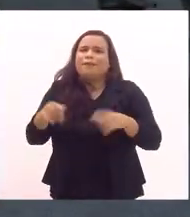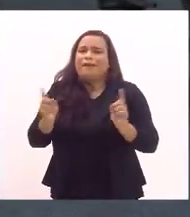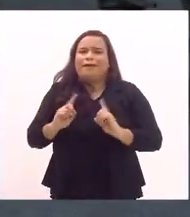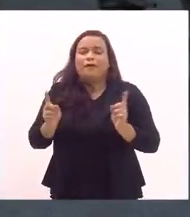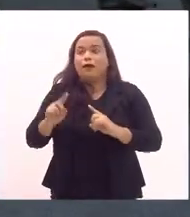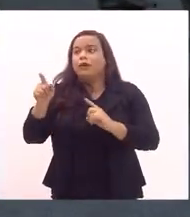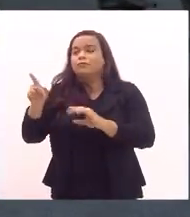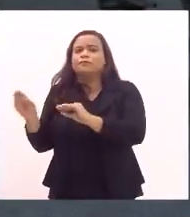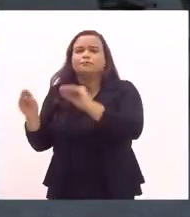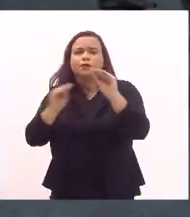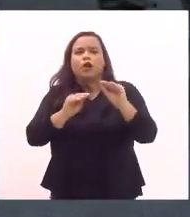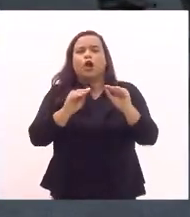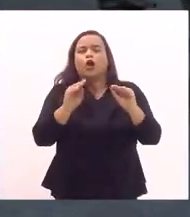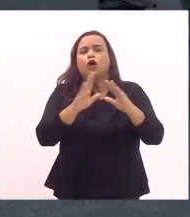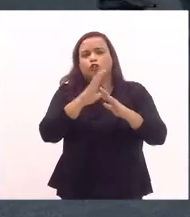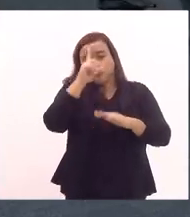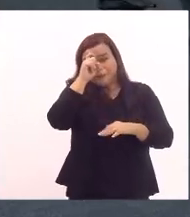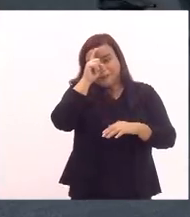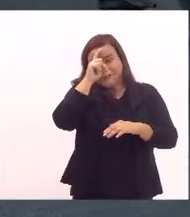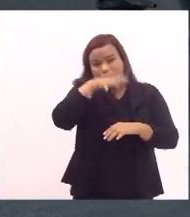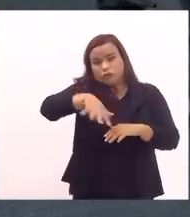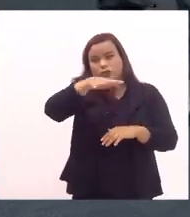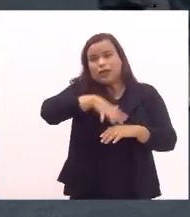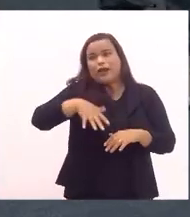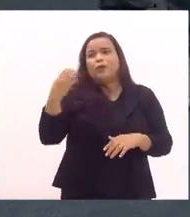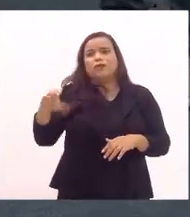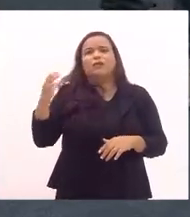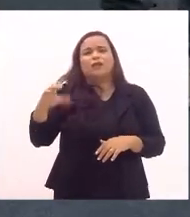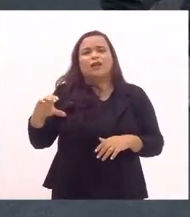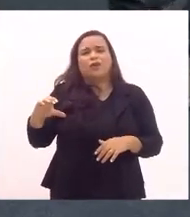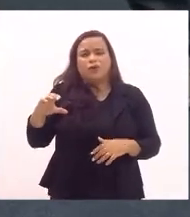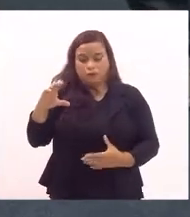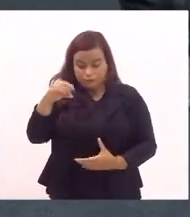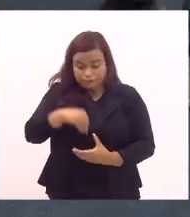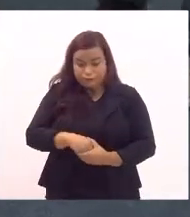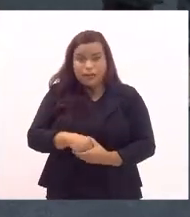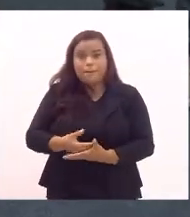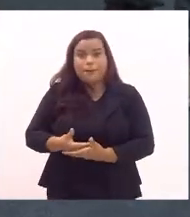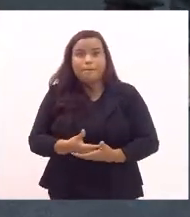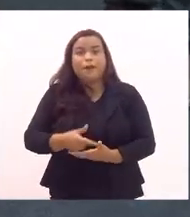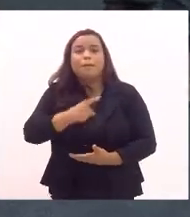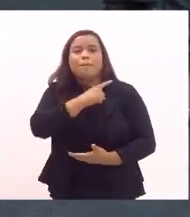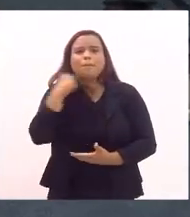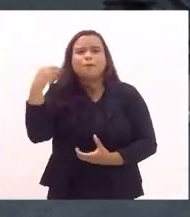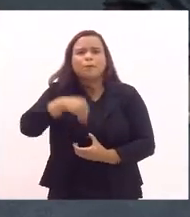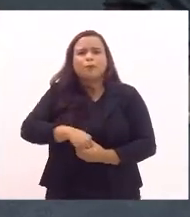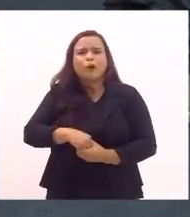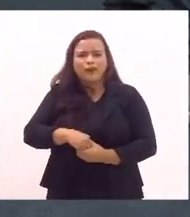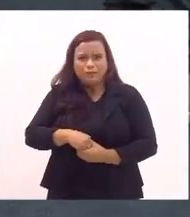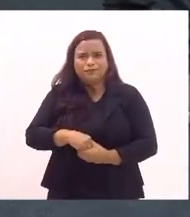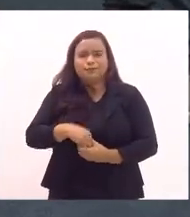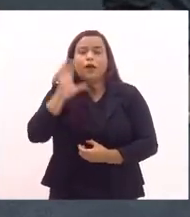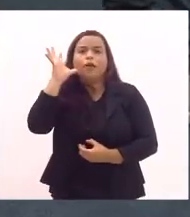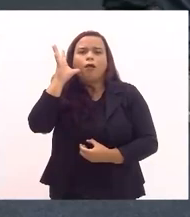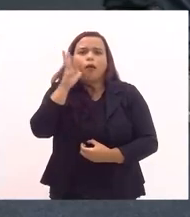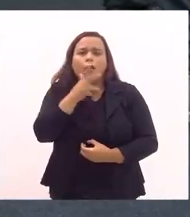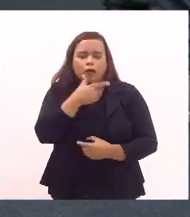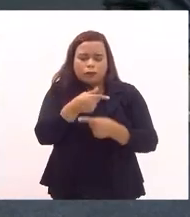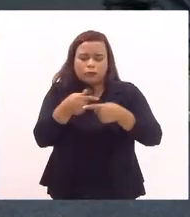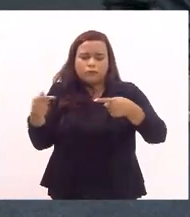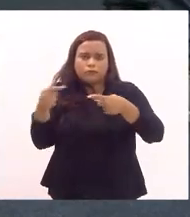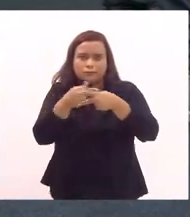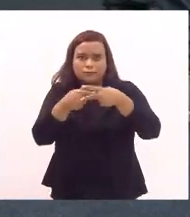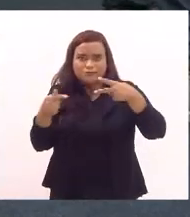e a criança morreu dentro da barriga da mãe ela ficou duas semanas para tirar aquela criança de dentro